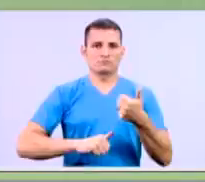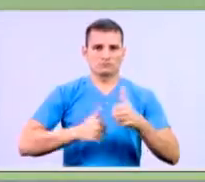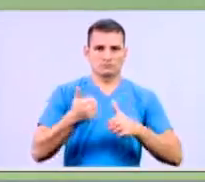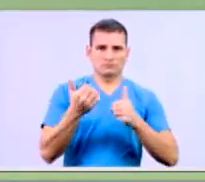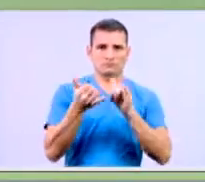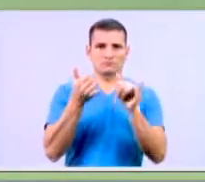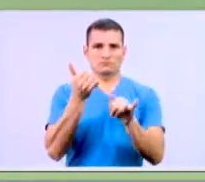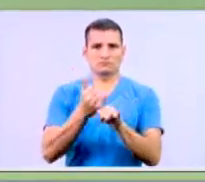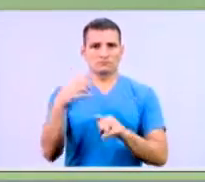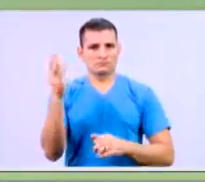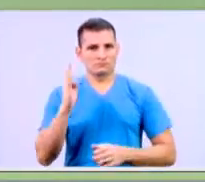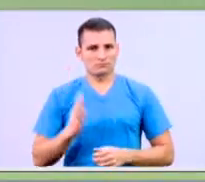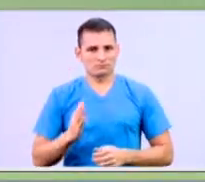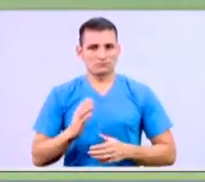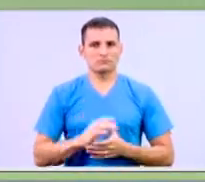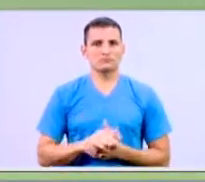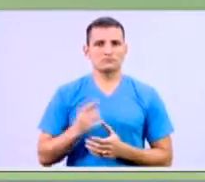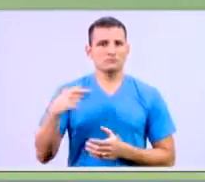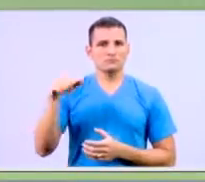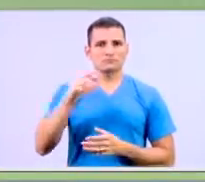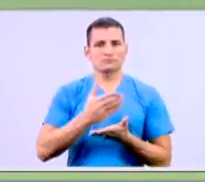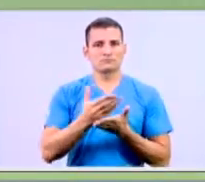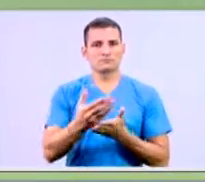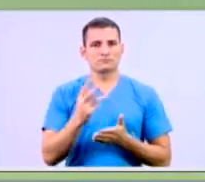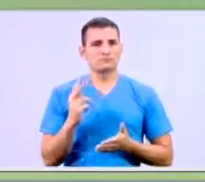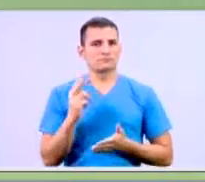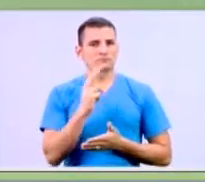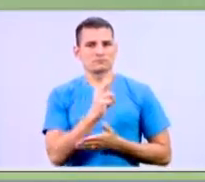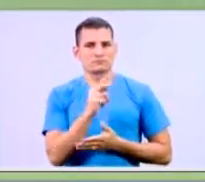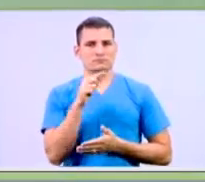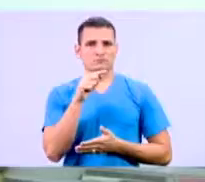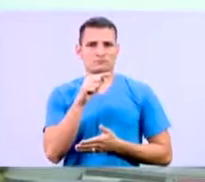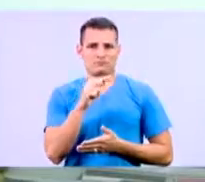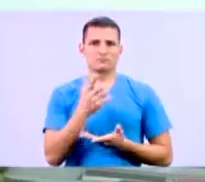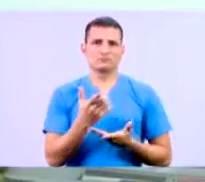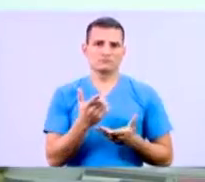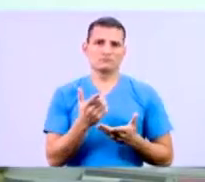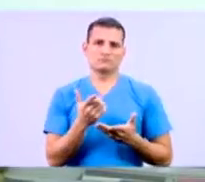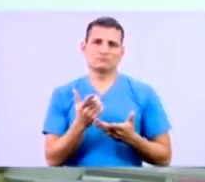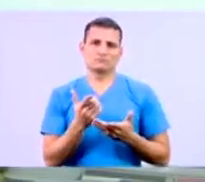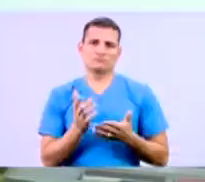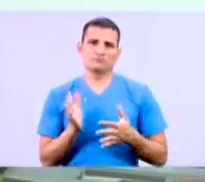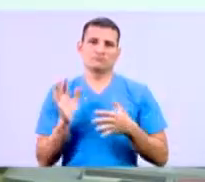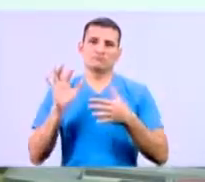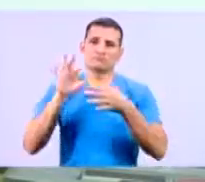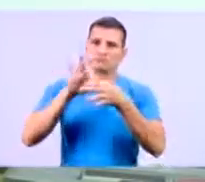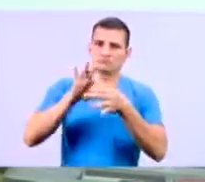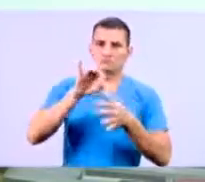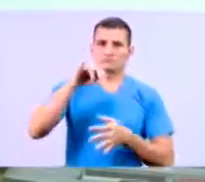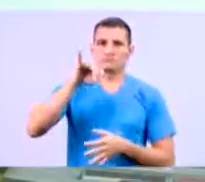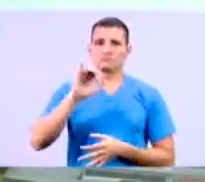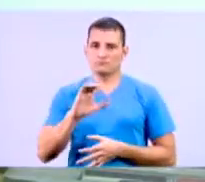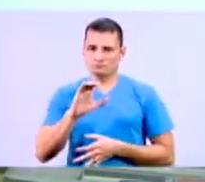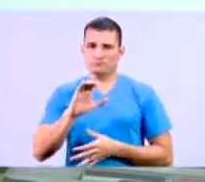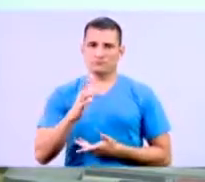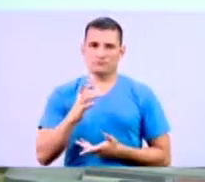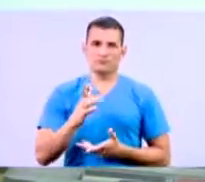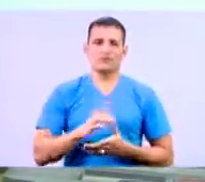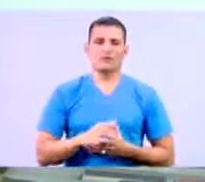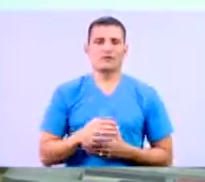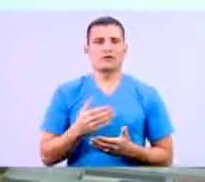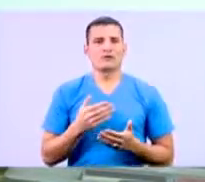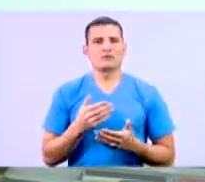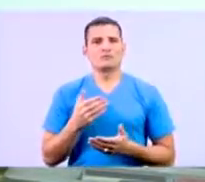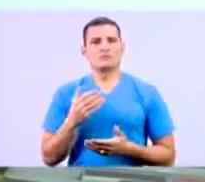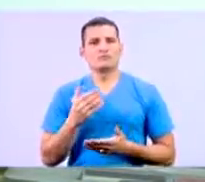internet no Brasil. Vocês começam a ver que esses órgãos ali vinculados ao NIC, eles começam a ter uma